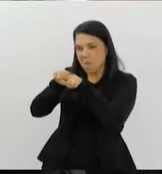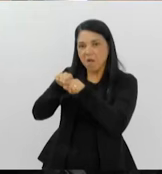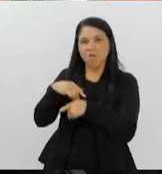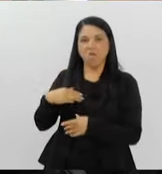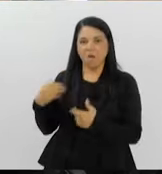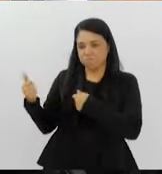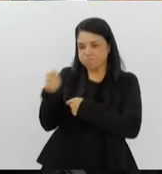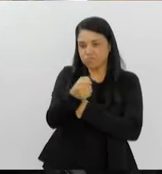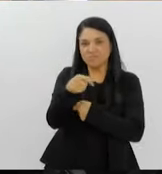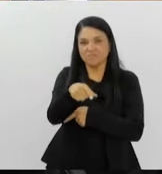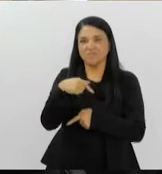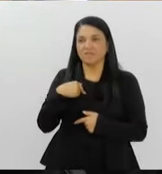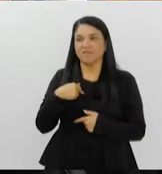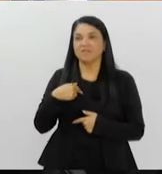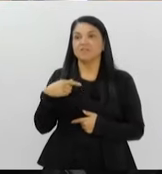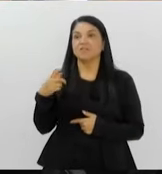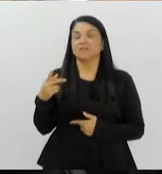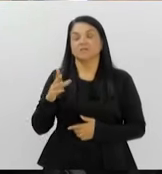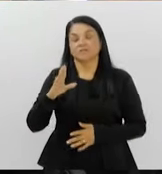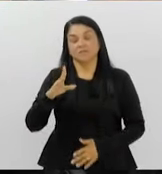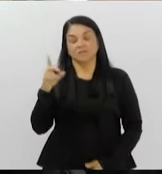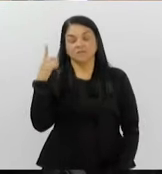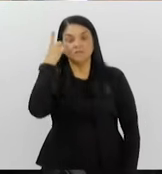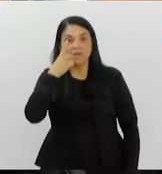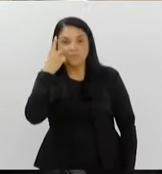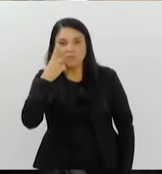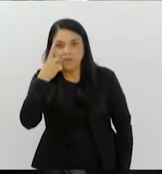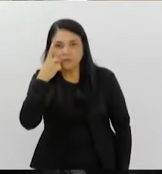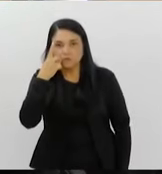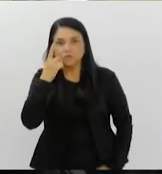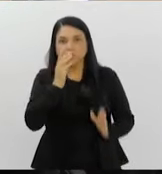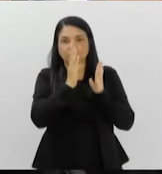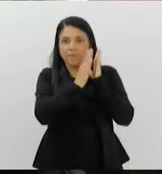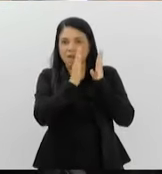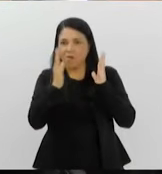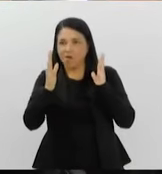aqui com favor, vem, irmão. Deputados. Vem aqui, favor, vem aqui, irmão. Deputados, pela ordem.